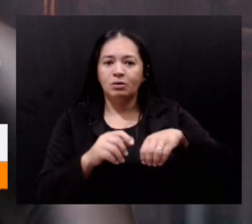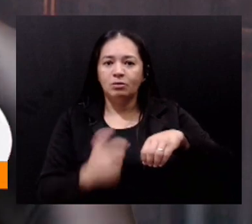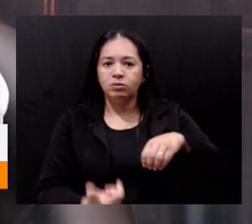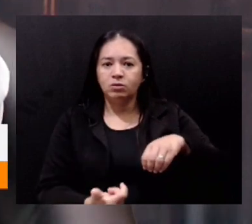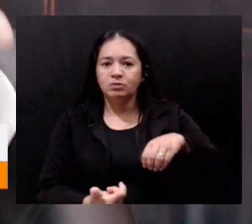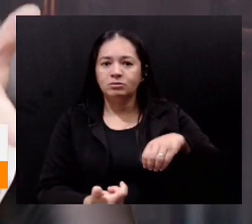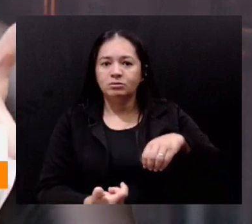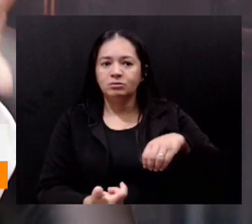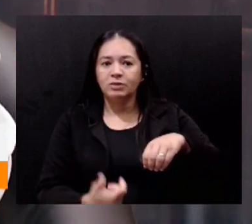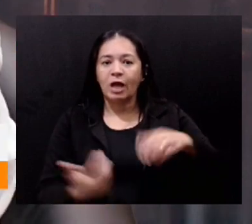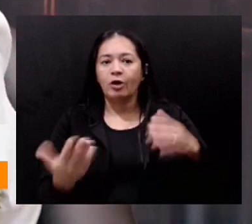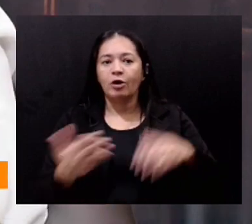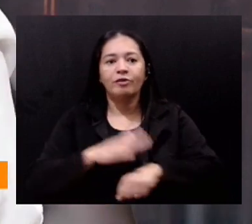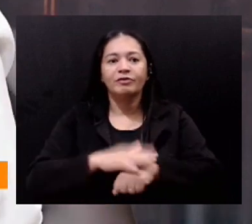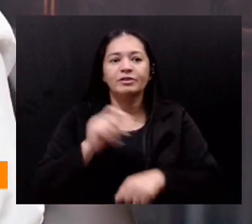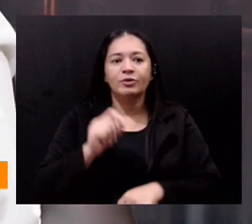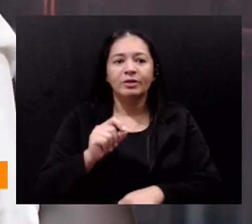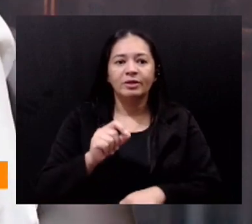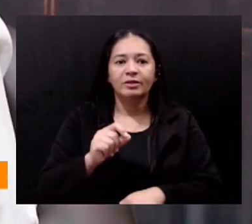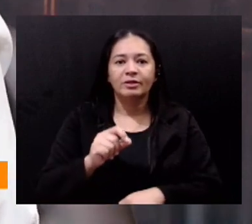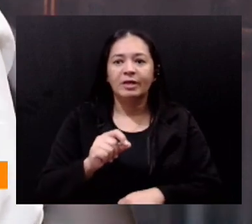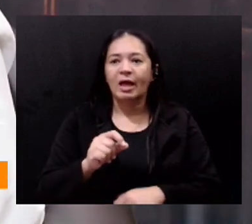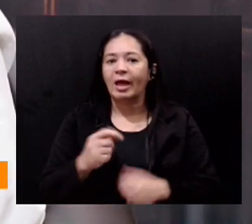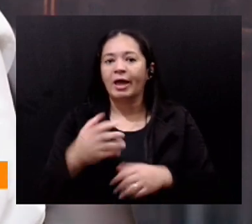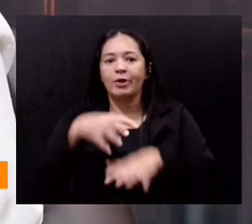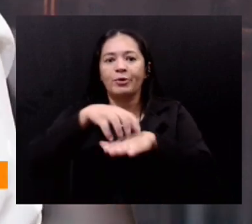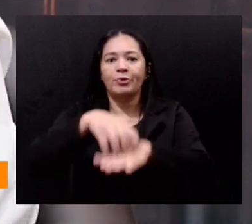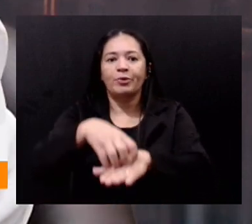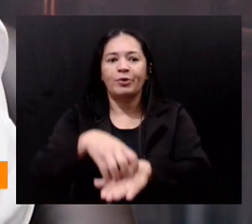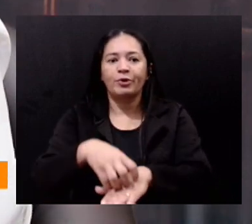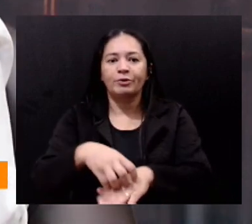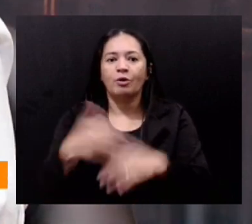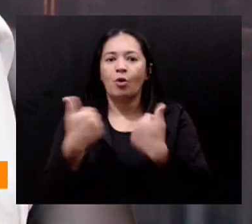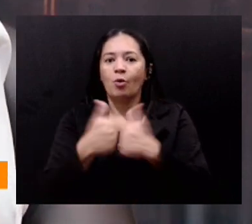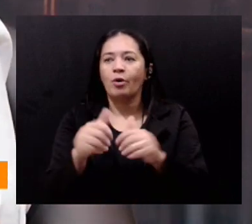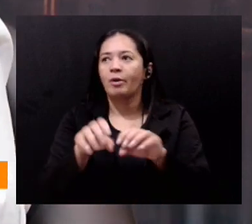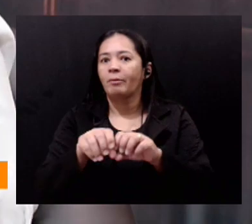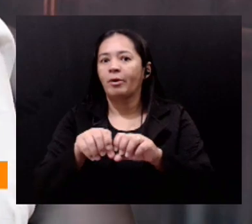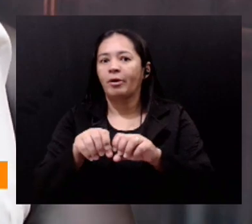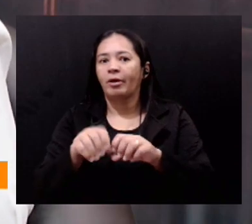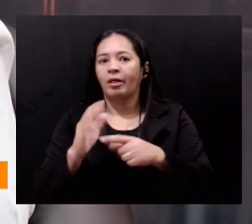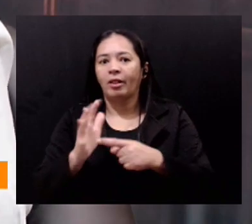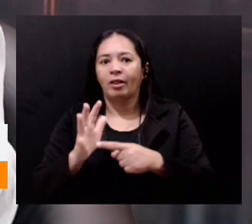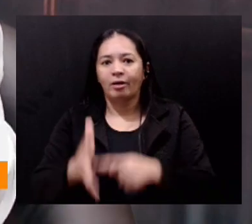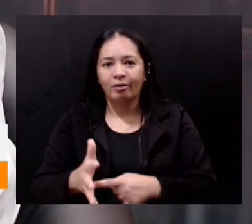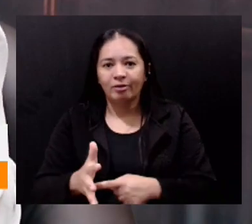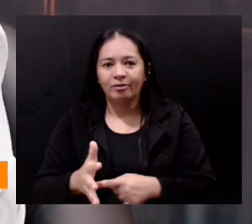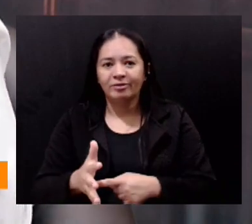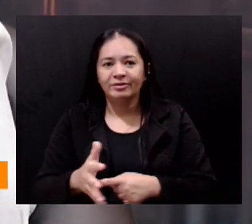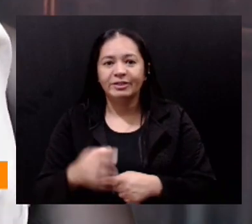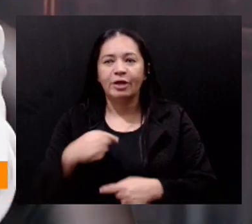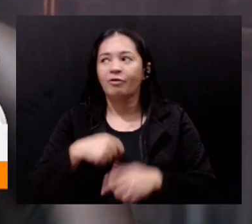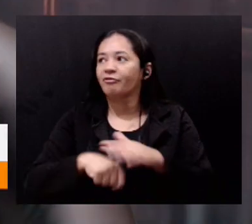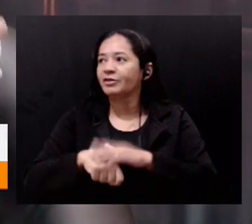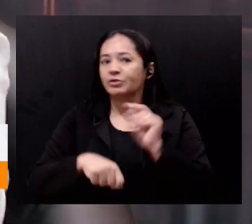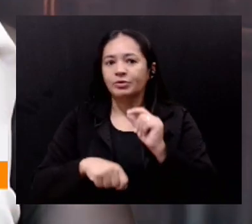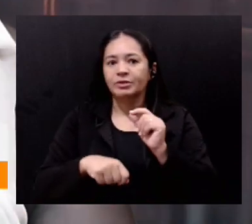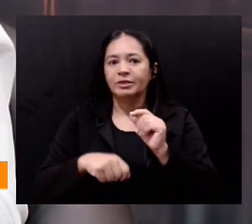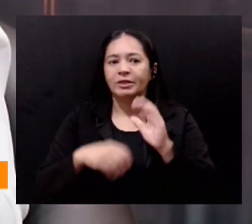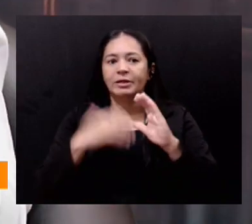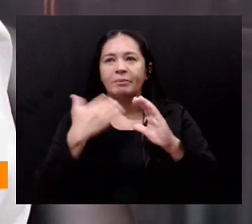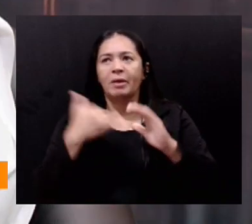Peguei interação. uma condução e o ônibus quebrou, né. Então o que que eu faço? Mando mensagem, ligo para avisar que eu vou